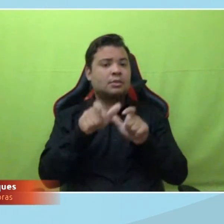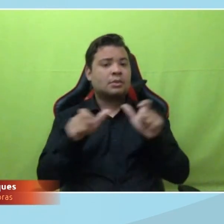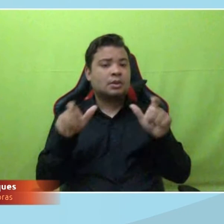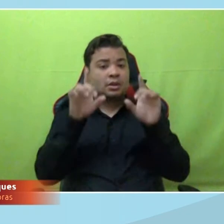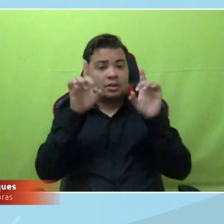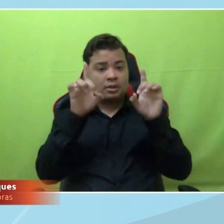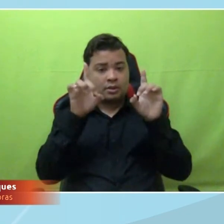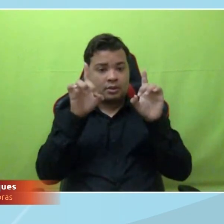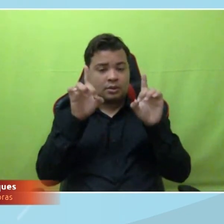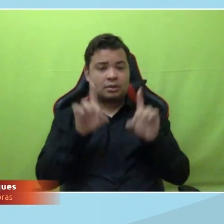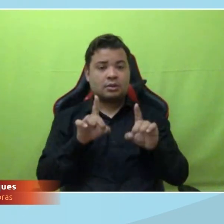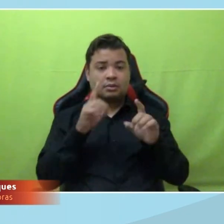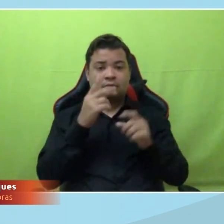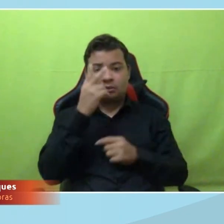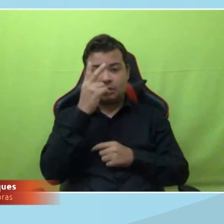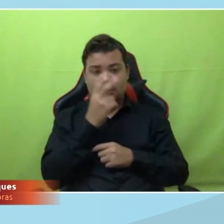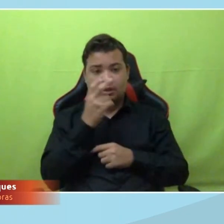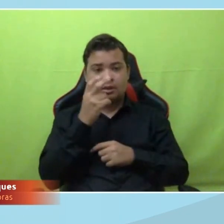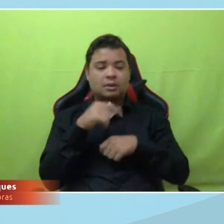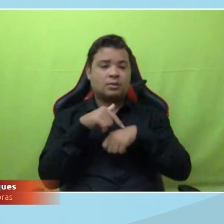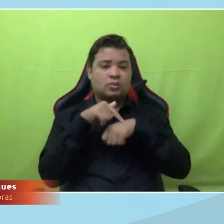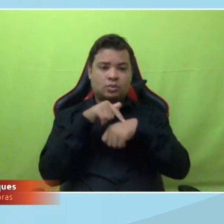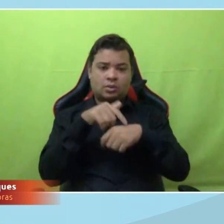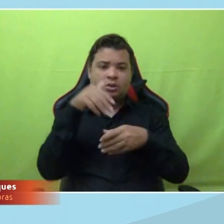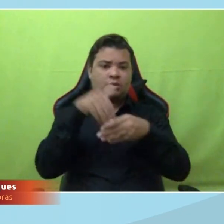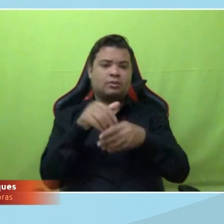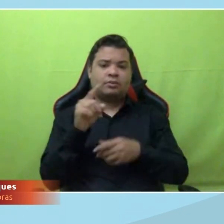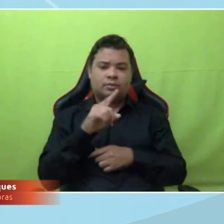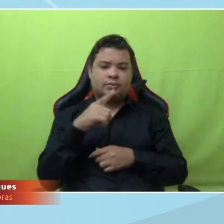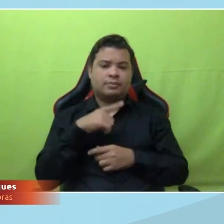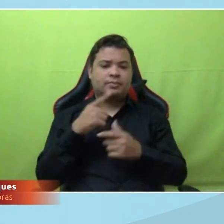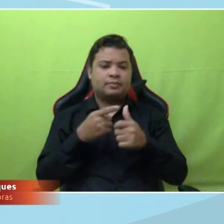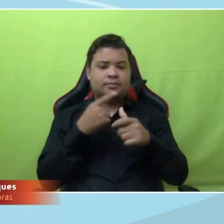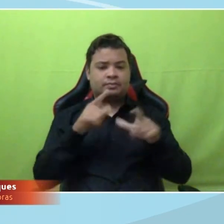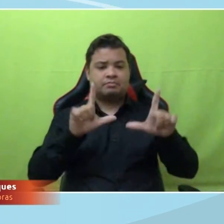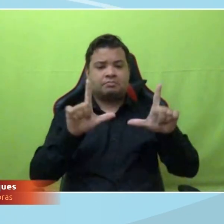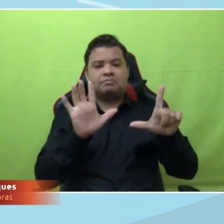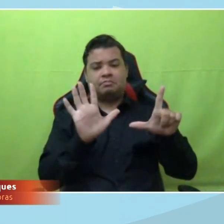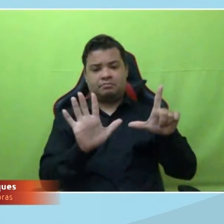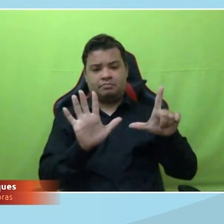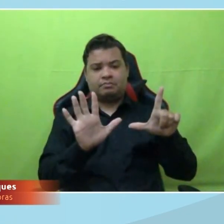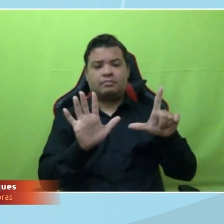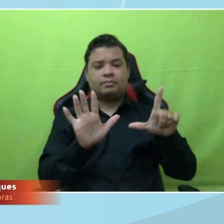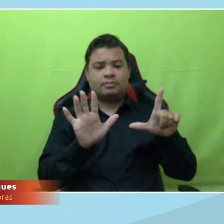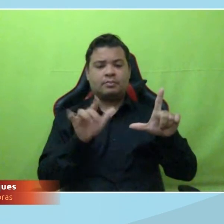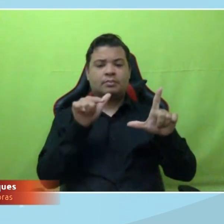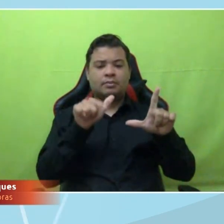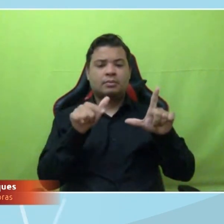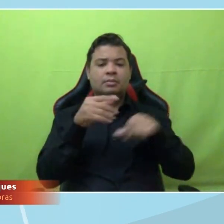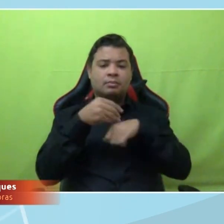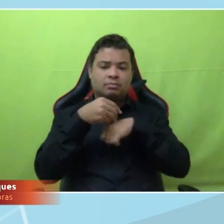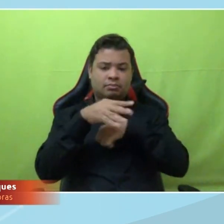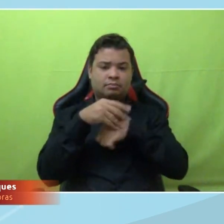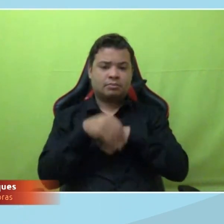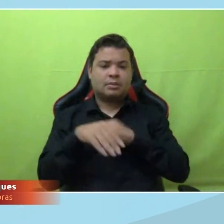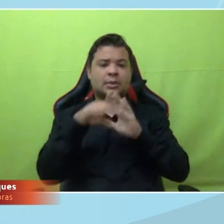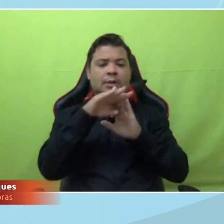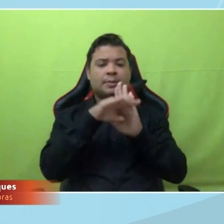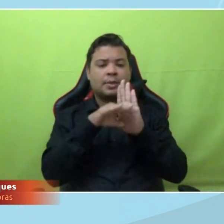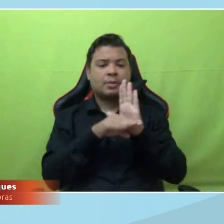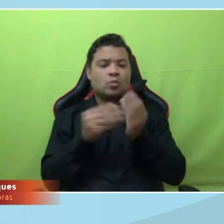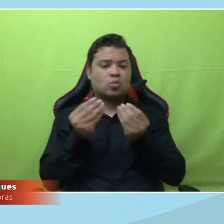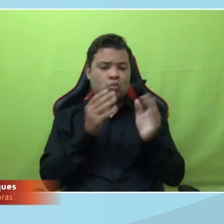começa a votação de imediato. Primeiro, a tela fica estática, enquanto o eleitor ouve orientações sobre os procedimentos que virão a